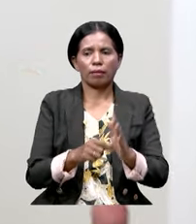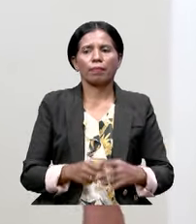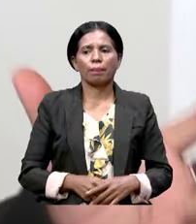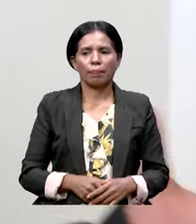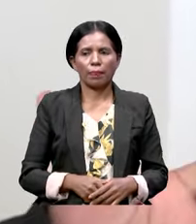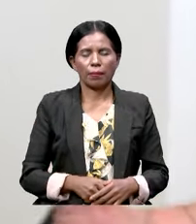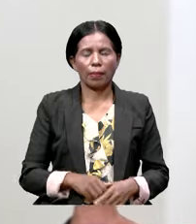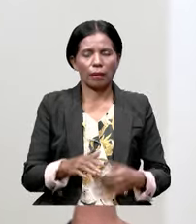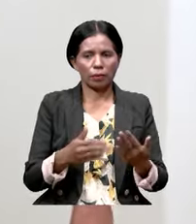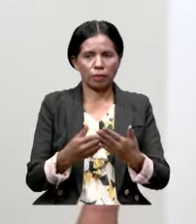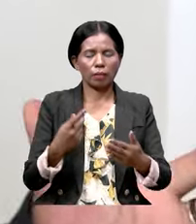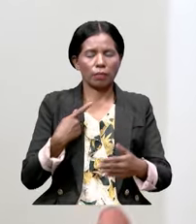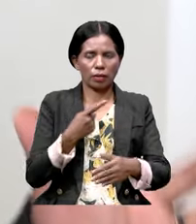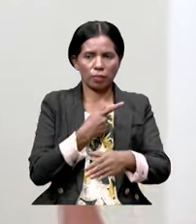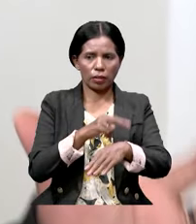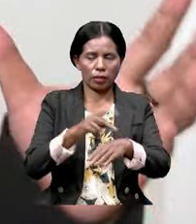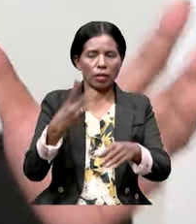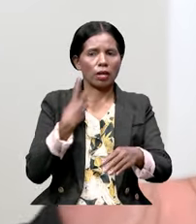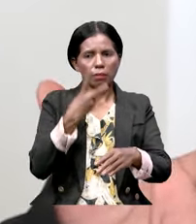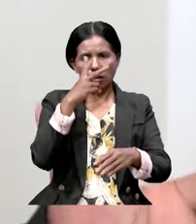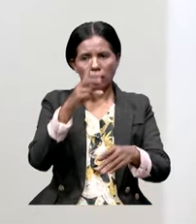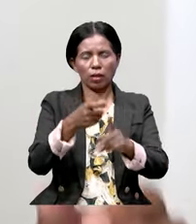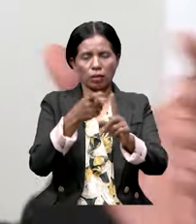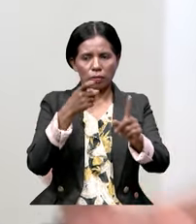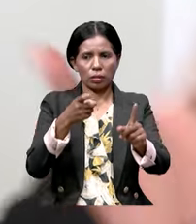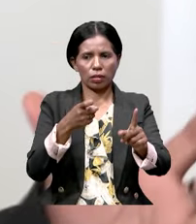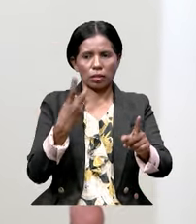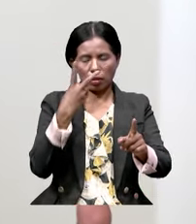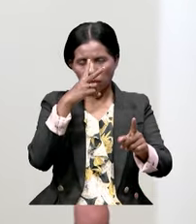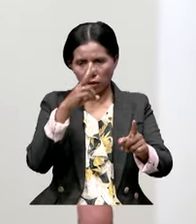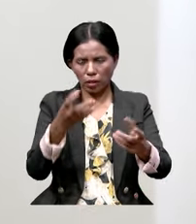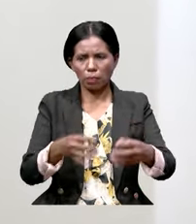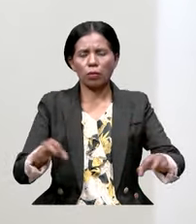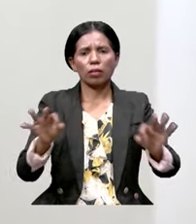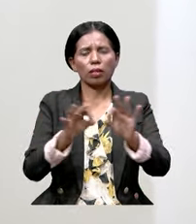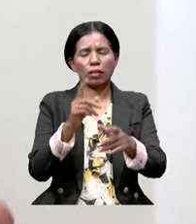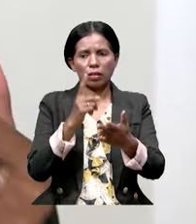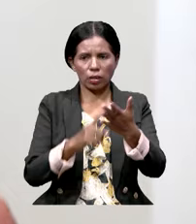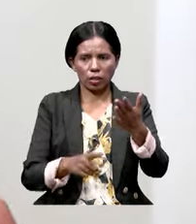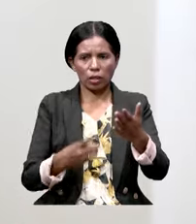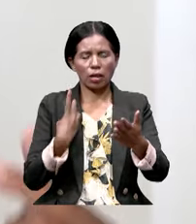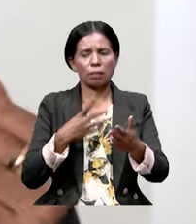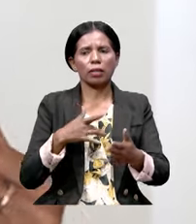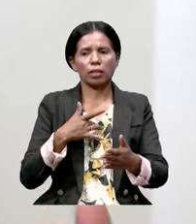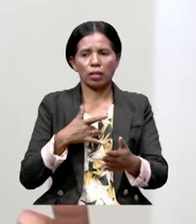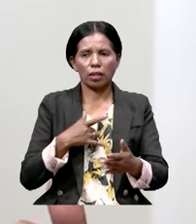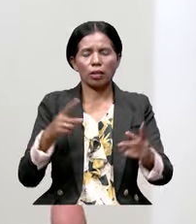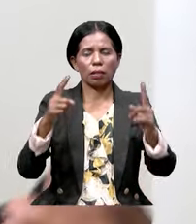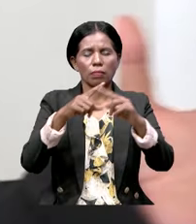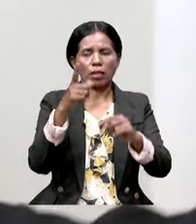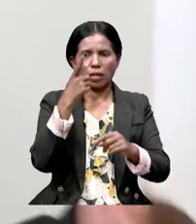Batarne parlamento di servicio. Ya agora ami hare usi substansia, ami hare usi prioridade. ida nebe masih am sinti diang katak ba iha